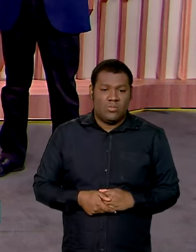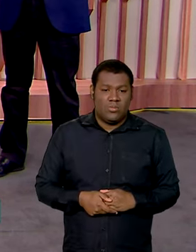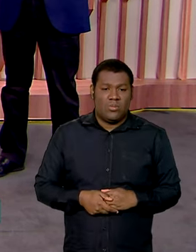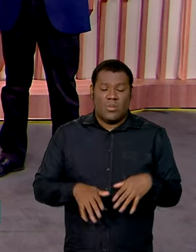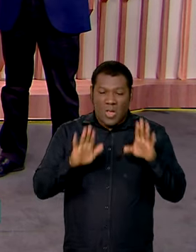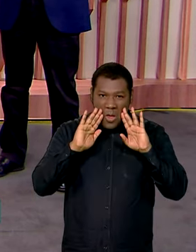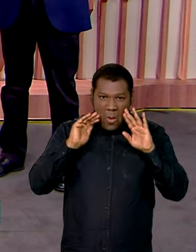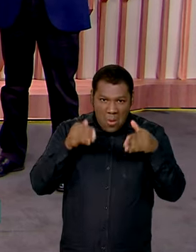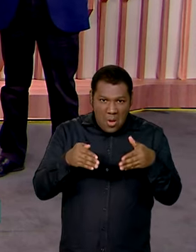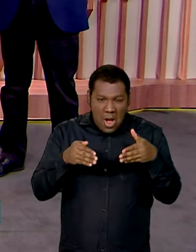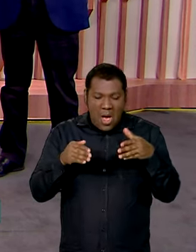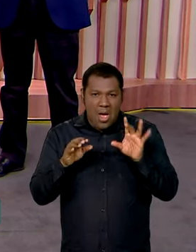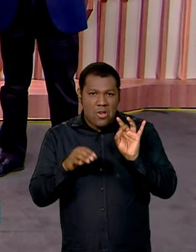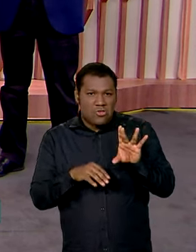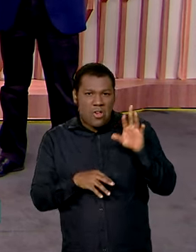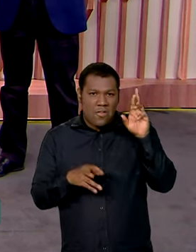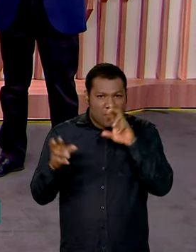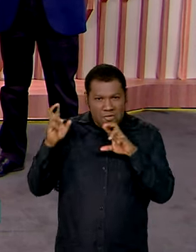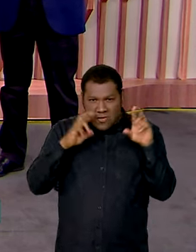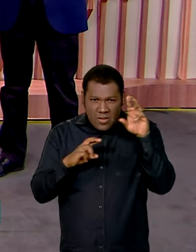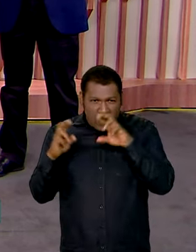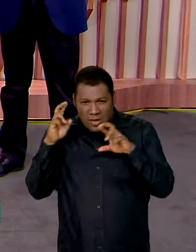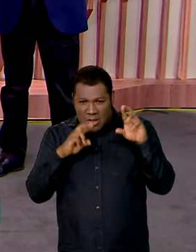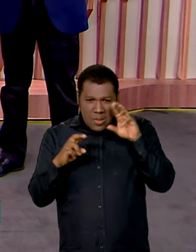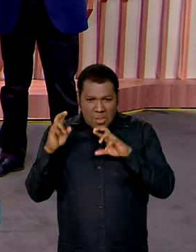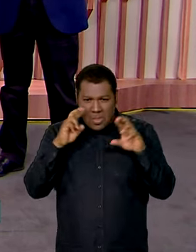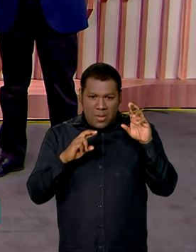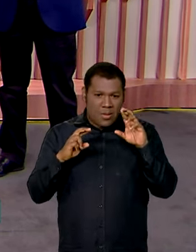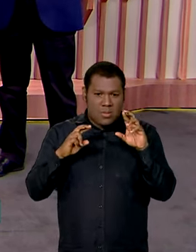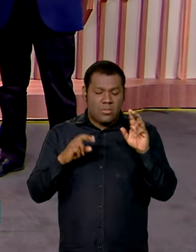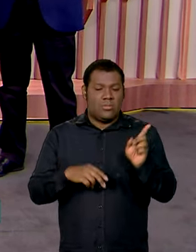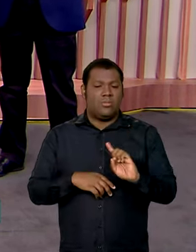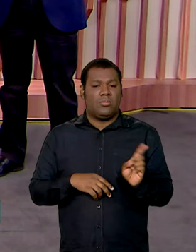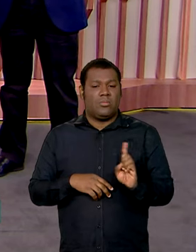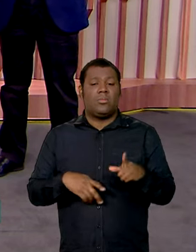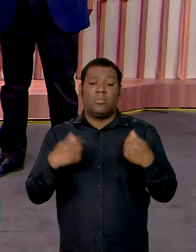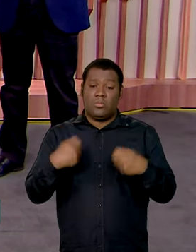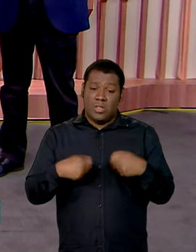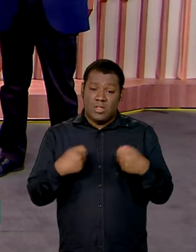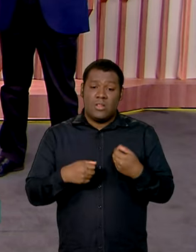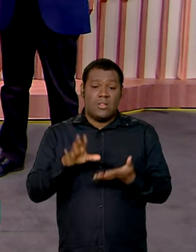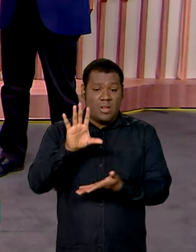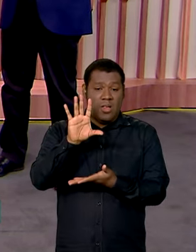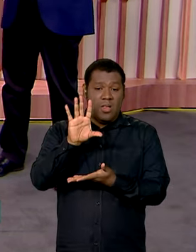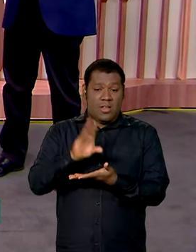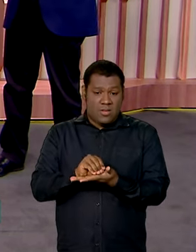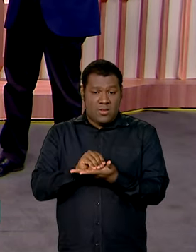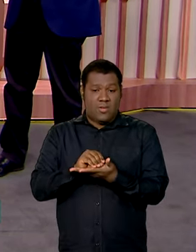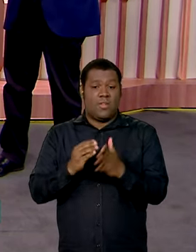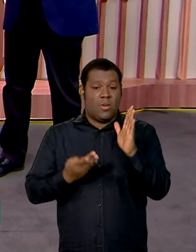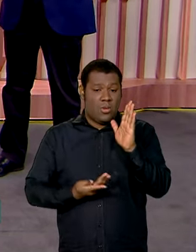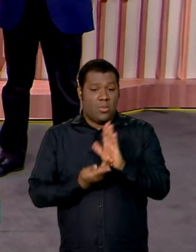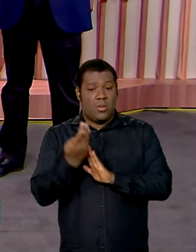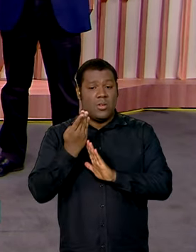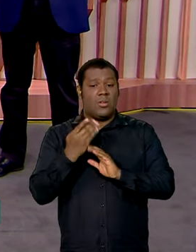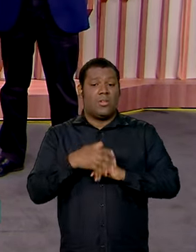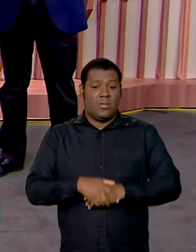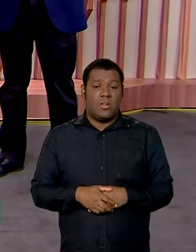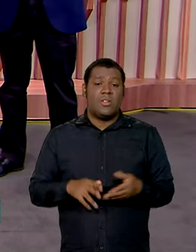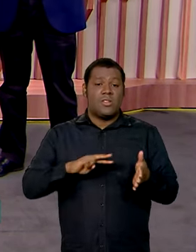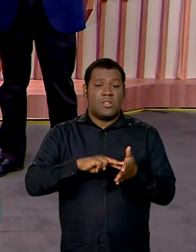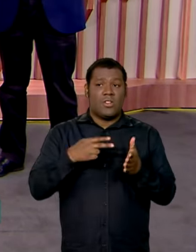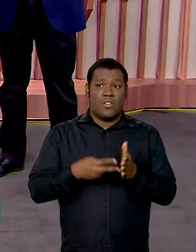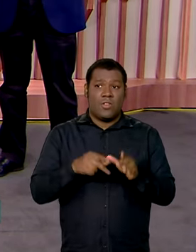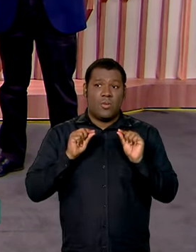carga fiscal preocupado só em conter gasto, conter despesas. É preciso aumentar a receita porque a receita significa que a economia